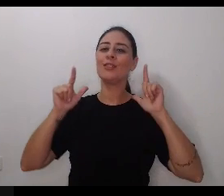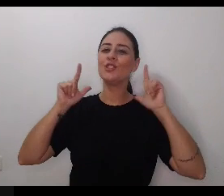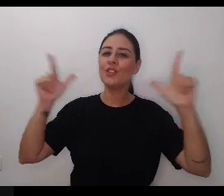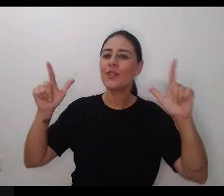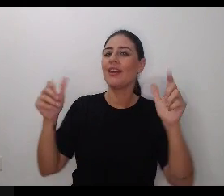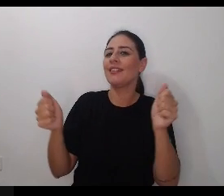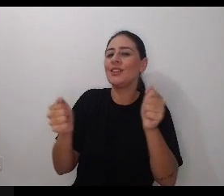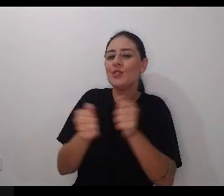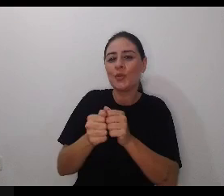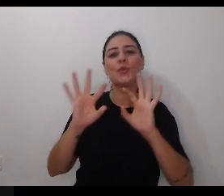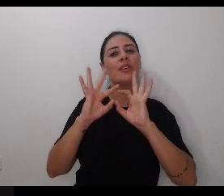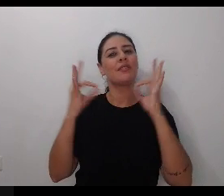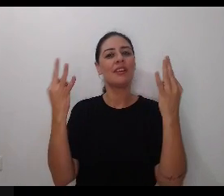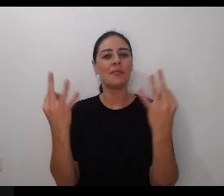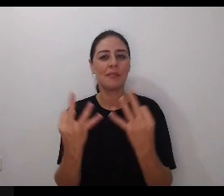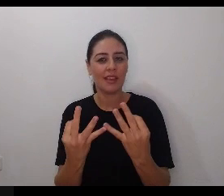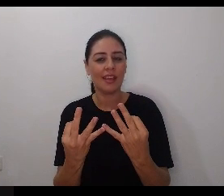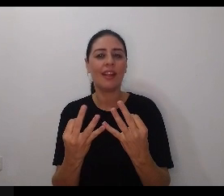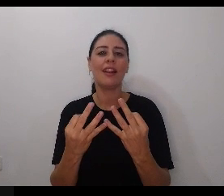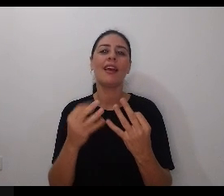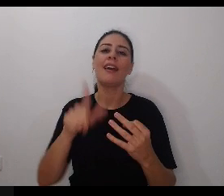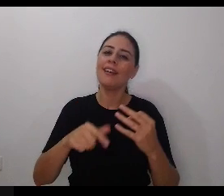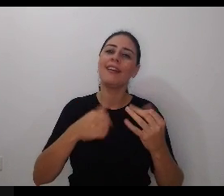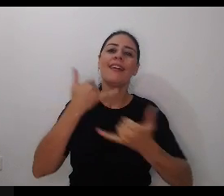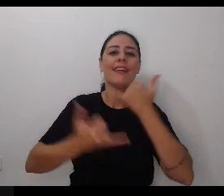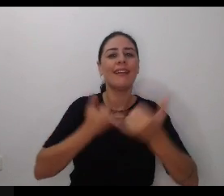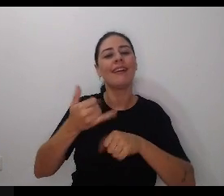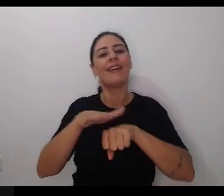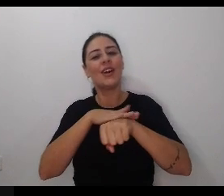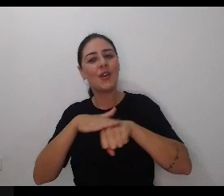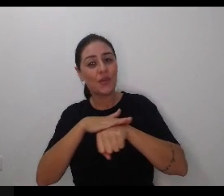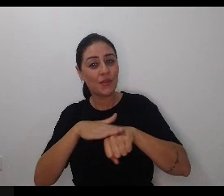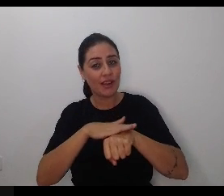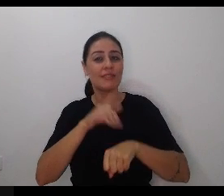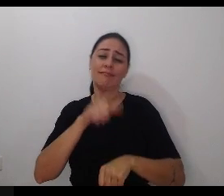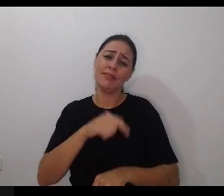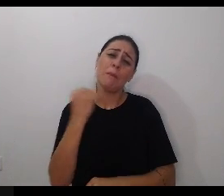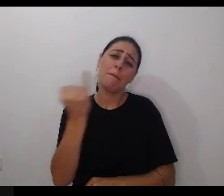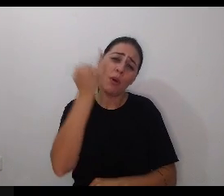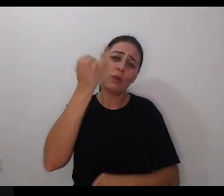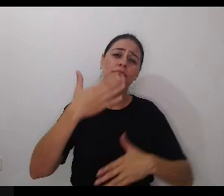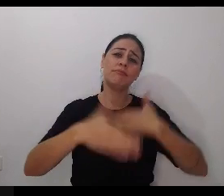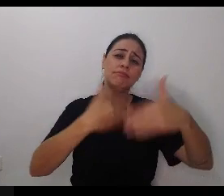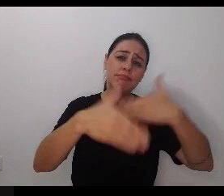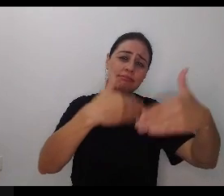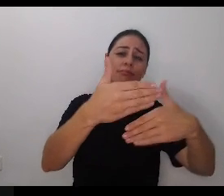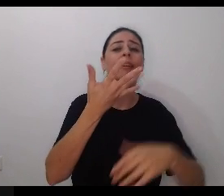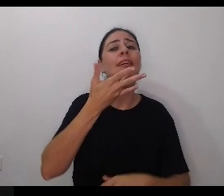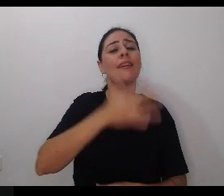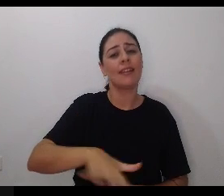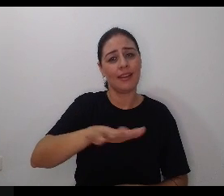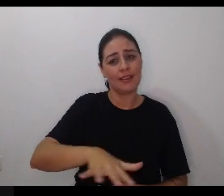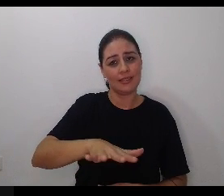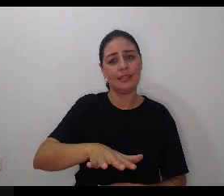muito importantes para a criança se sentir parte, né, se divertir junto com os familiares, né, brincar,